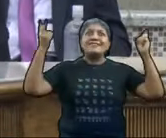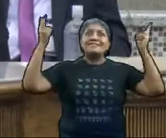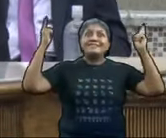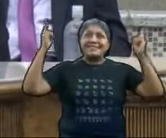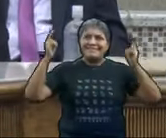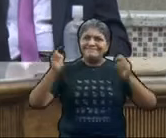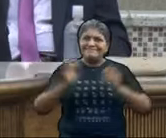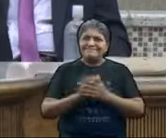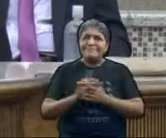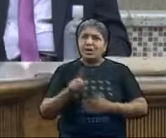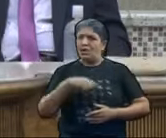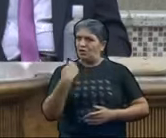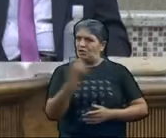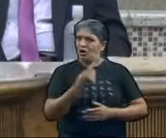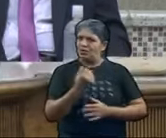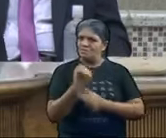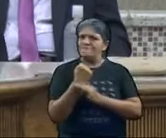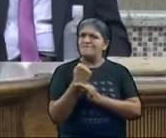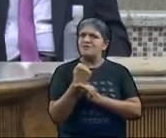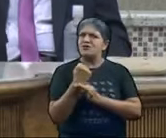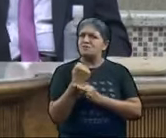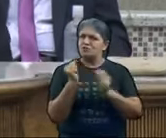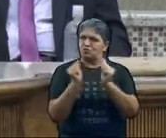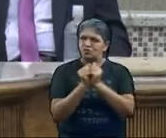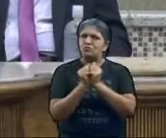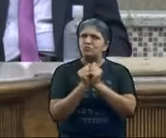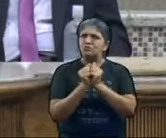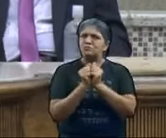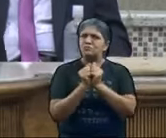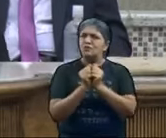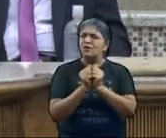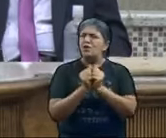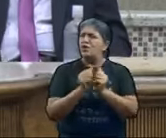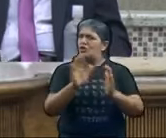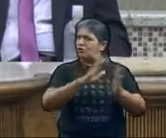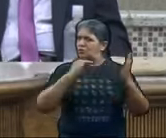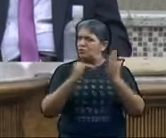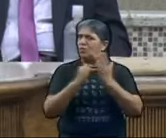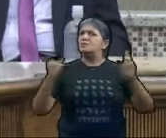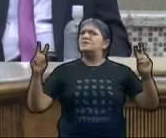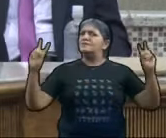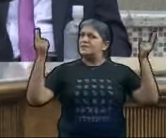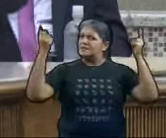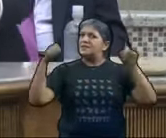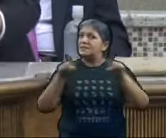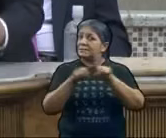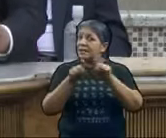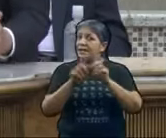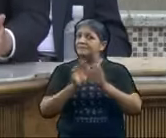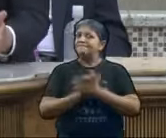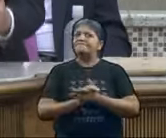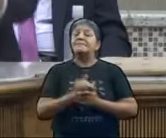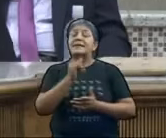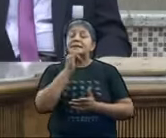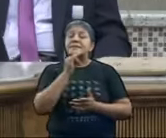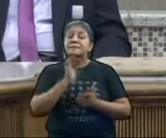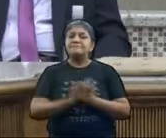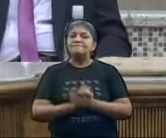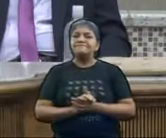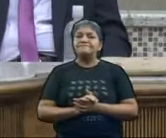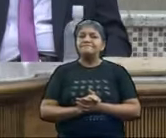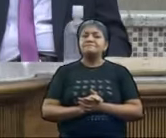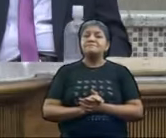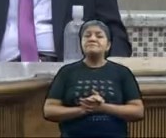tribulação, já passou o milênio, Apocalipse 21, já passou também o